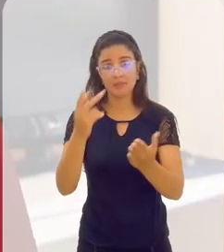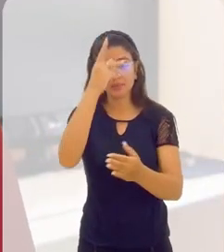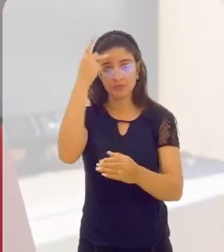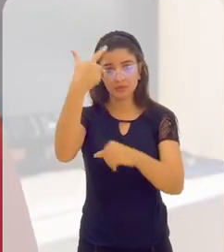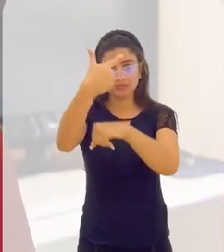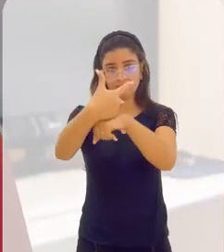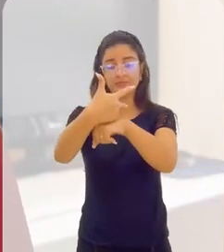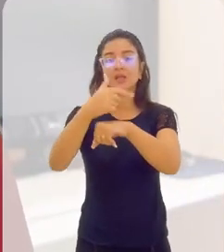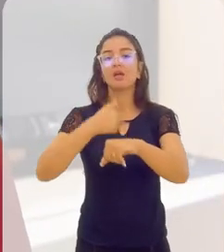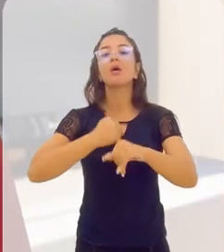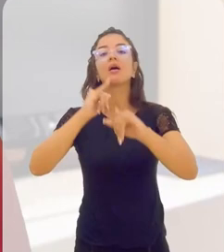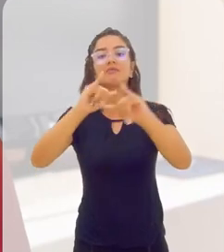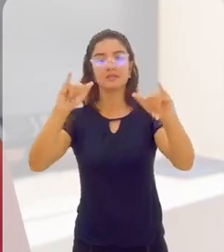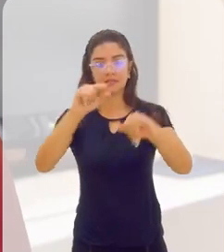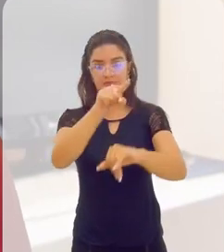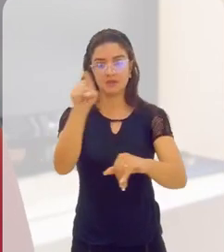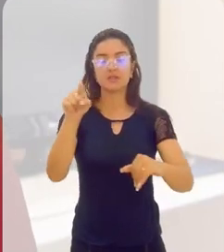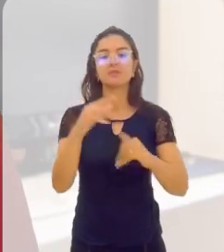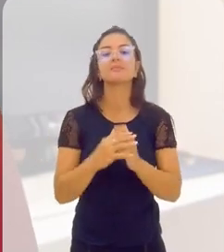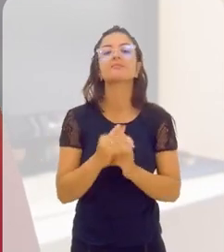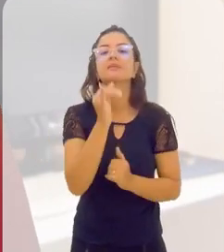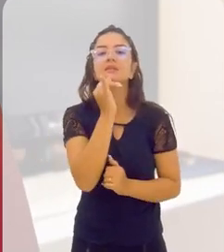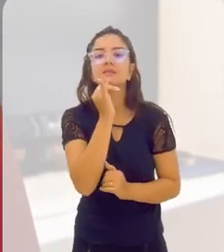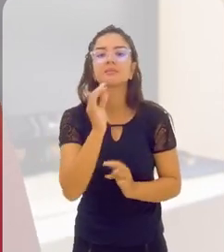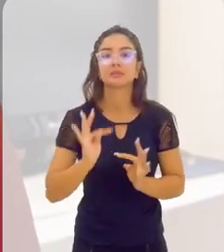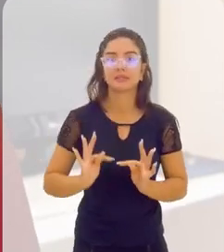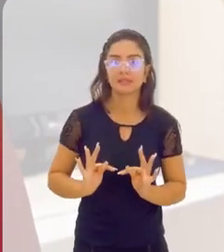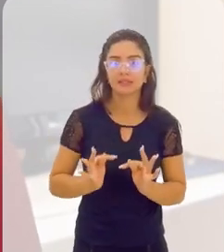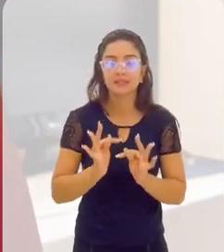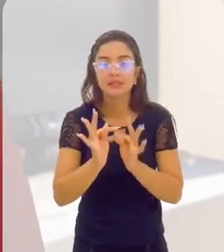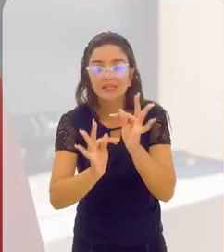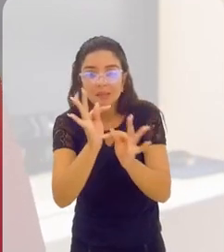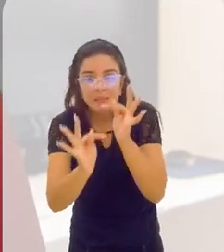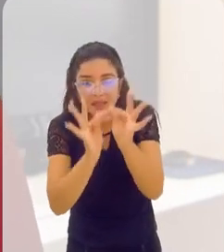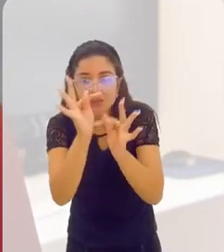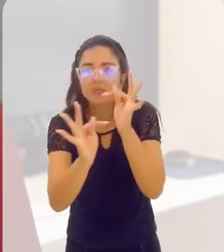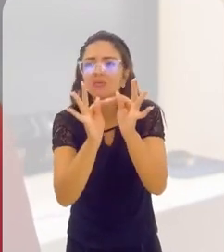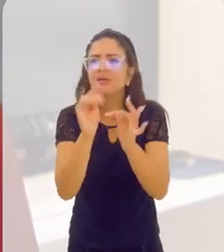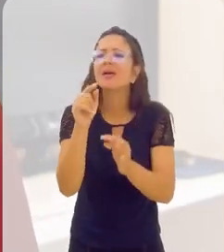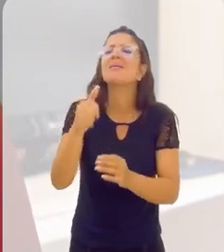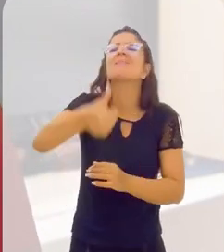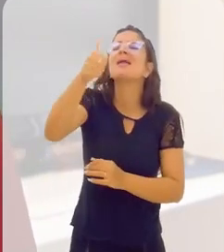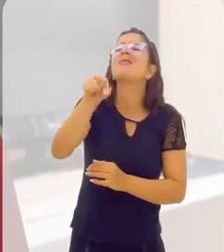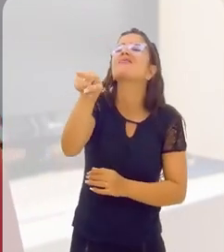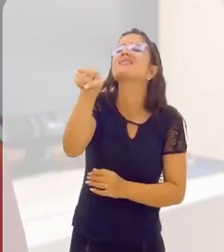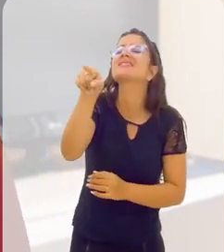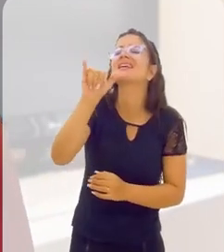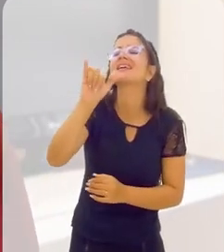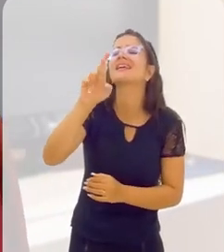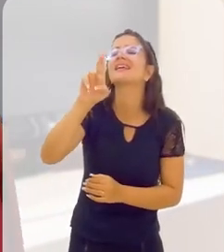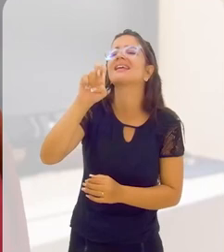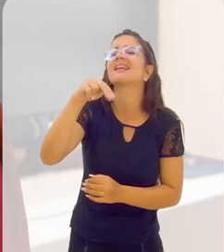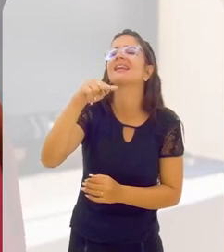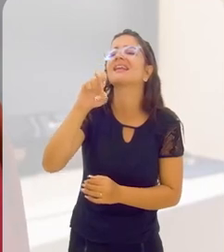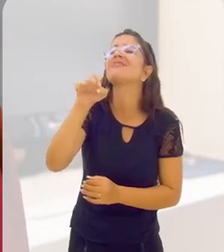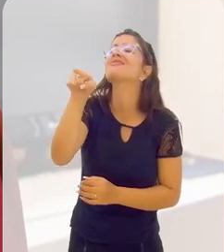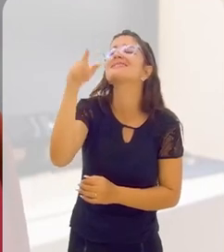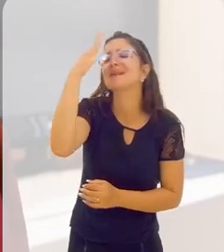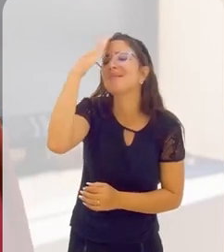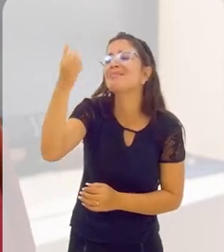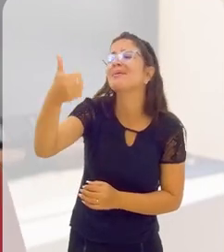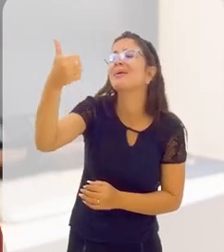para o telespectador que pode não não entender é um tratamento me corrija é melhor melhor você falar